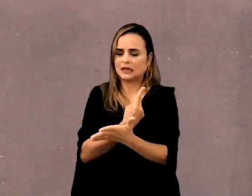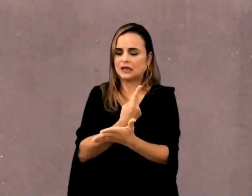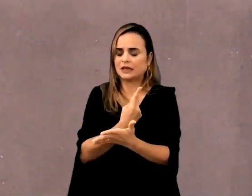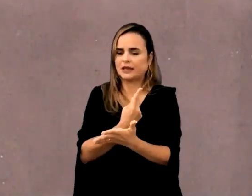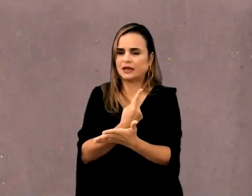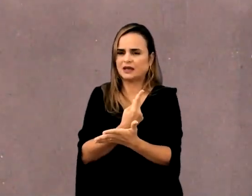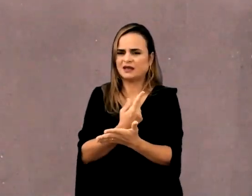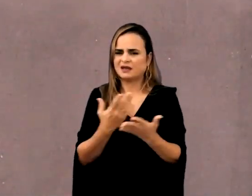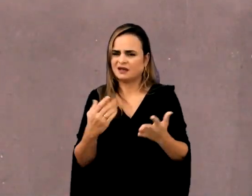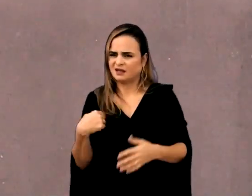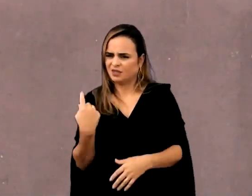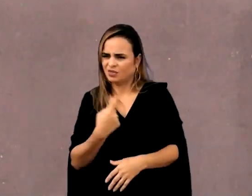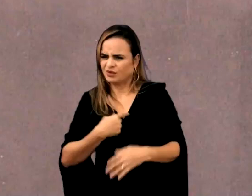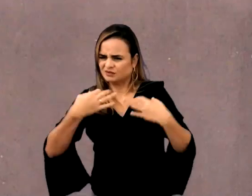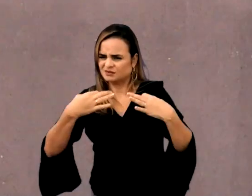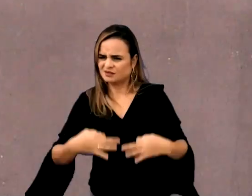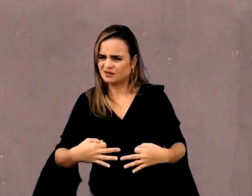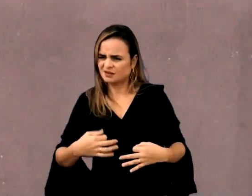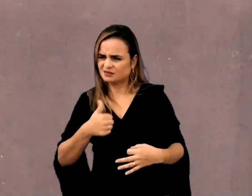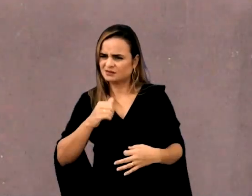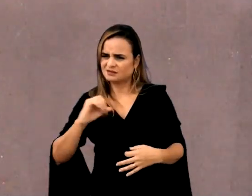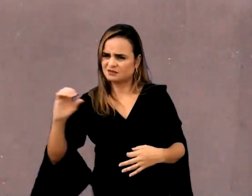somos 100%.